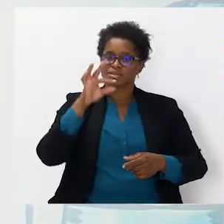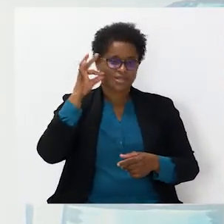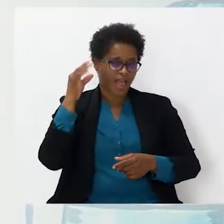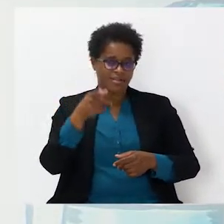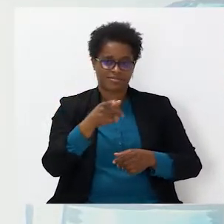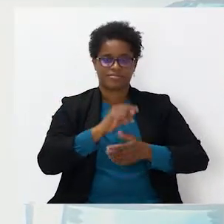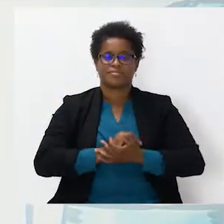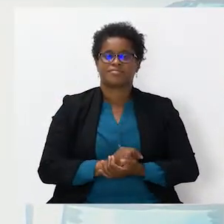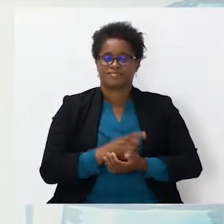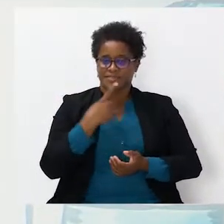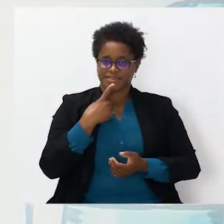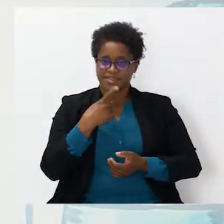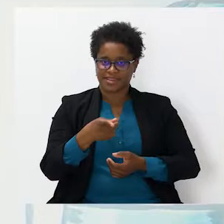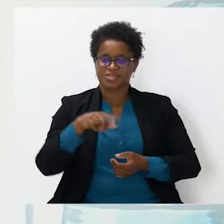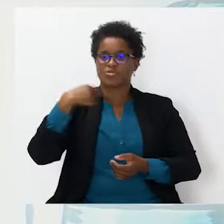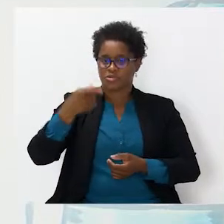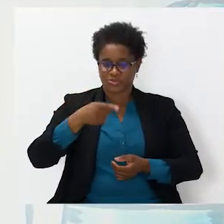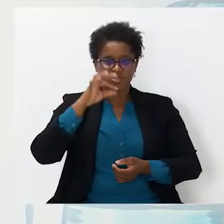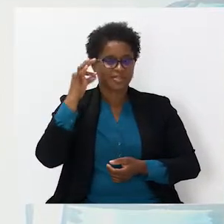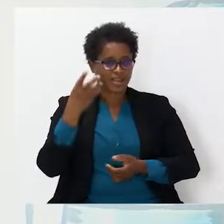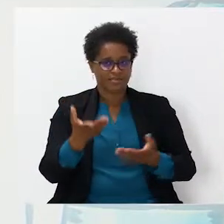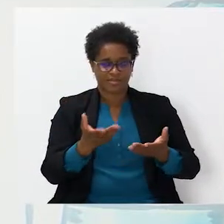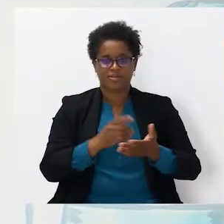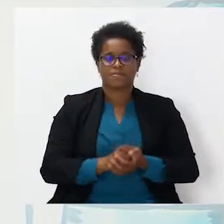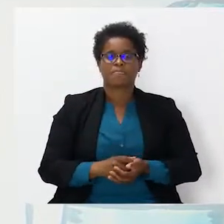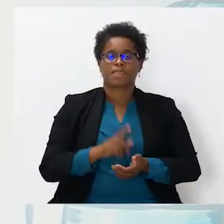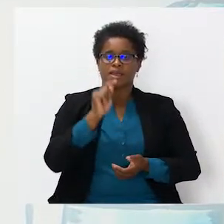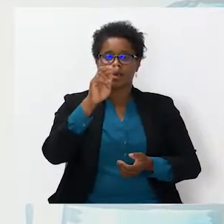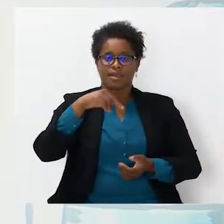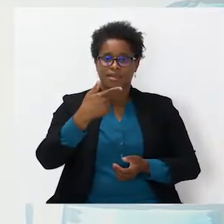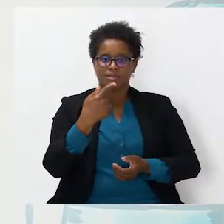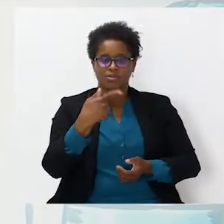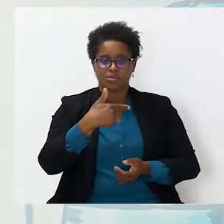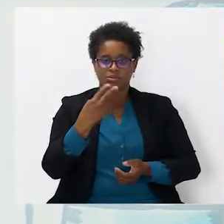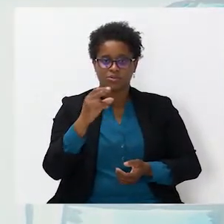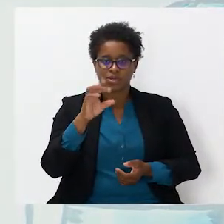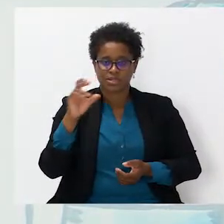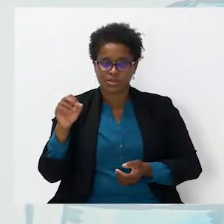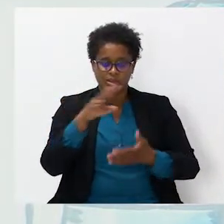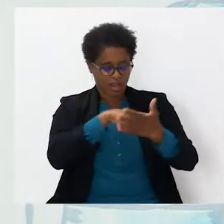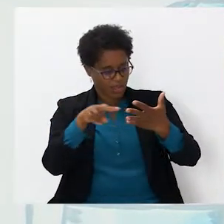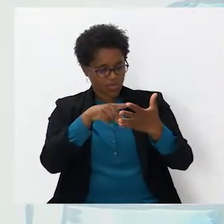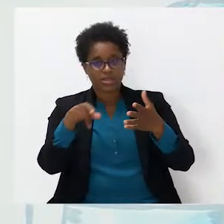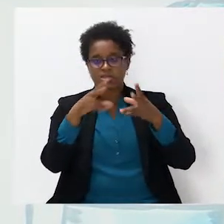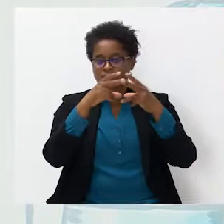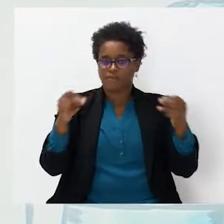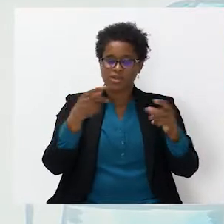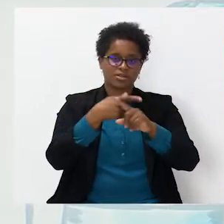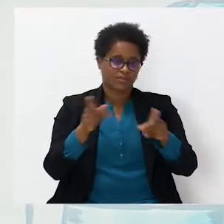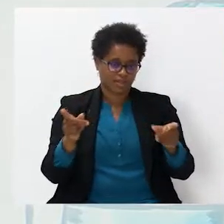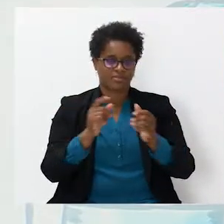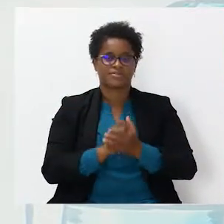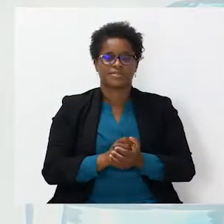sinal, não é? Esse é um outro sinal, por isso a entoação da leitura desta frase é